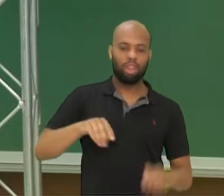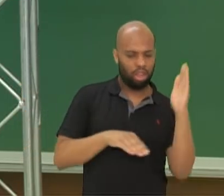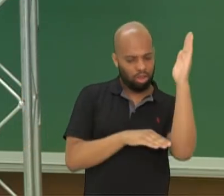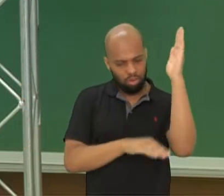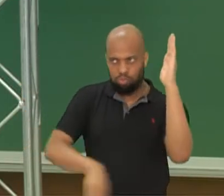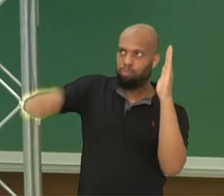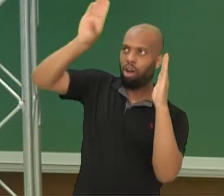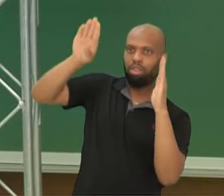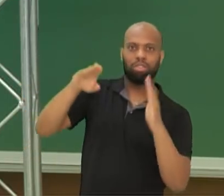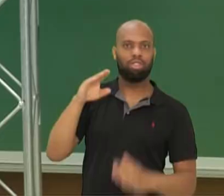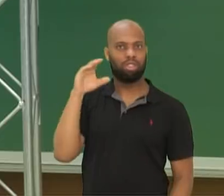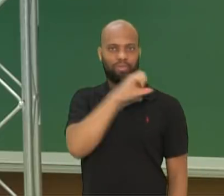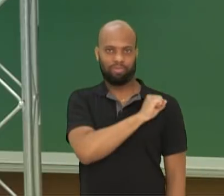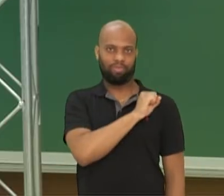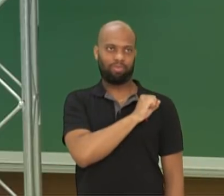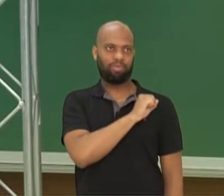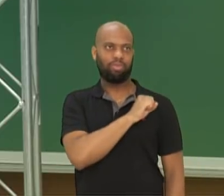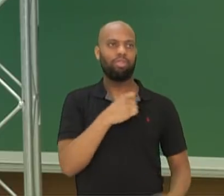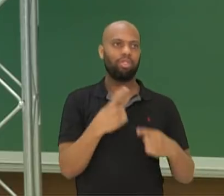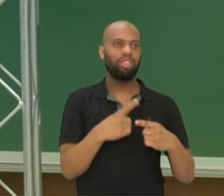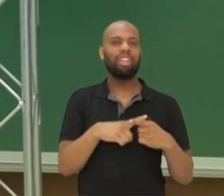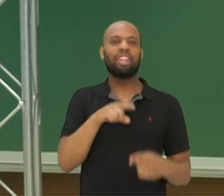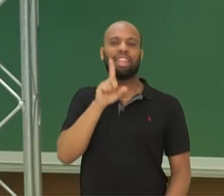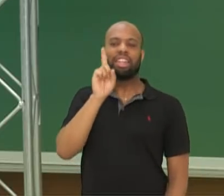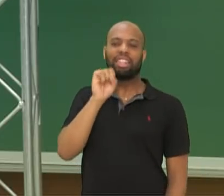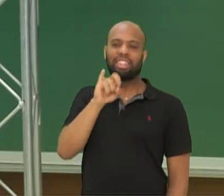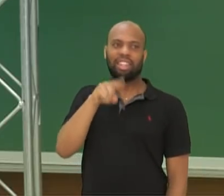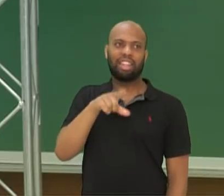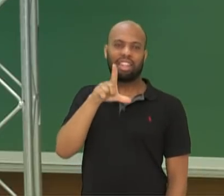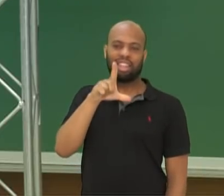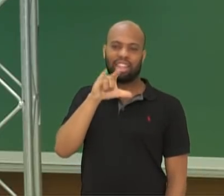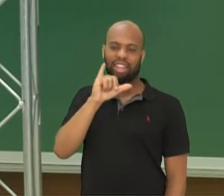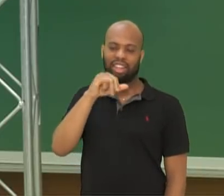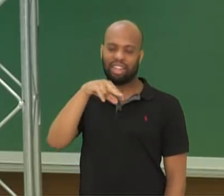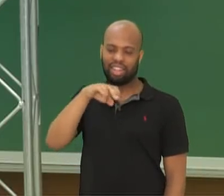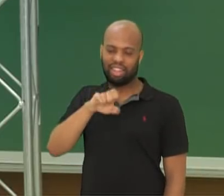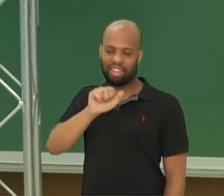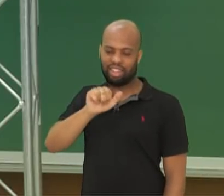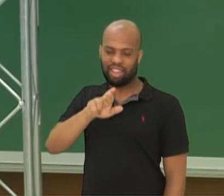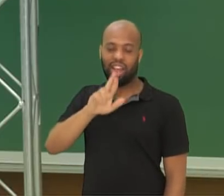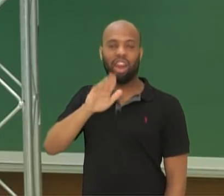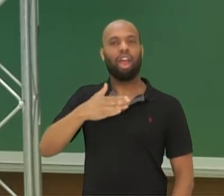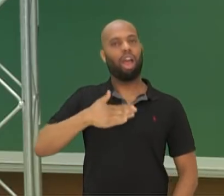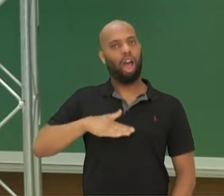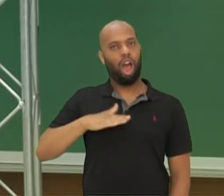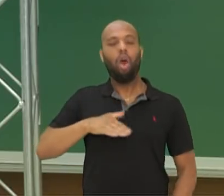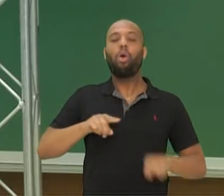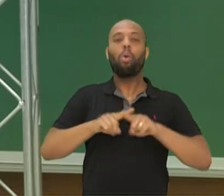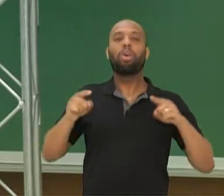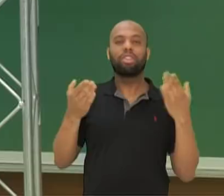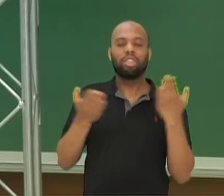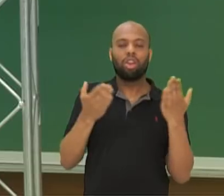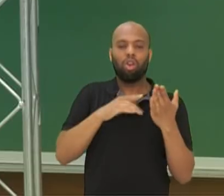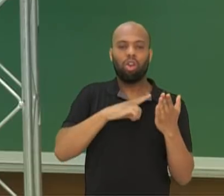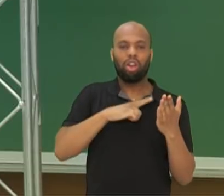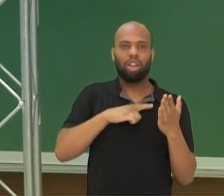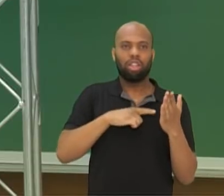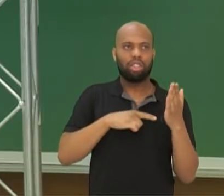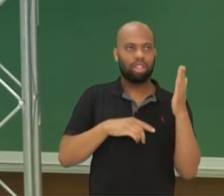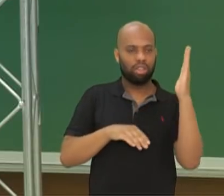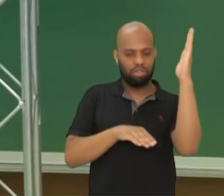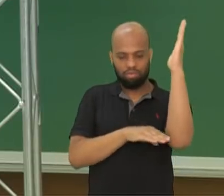Crescimento linear, você tem um crescimento mais sucinto, né? Agora, exponencialmente, quando a gente está com